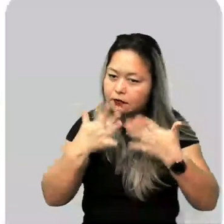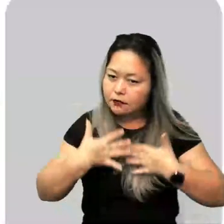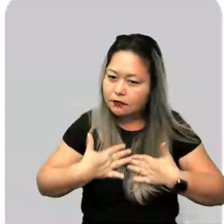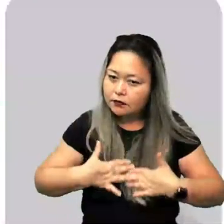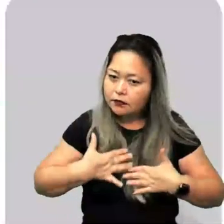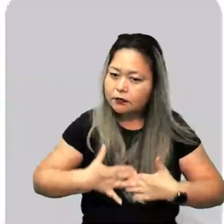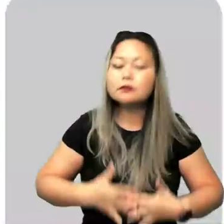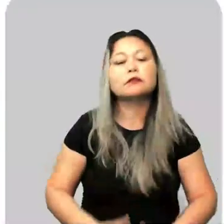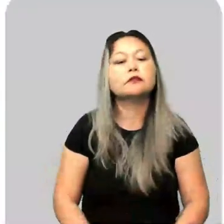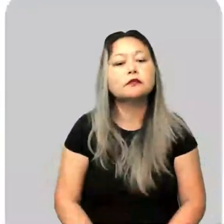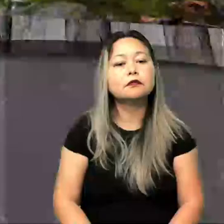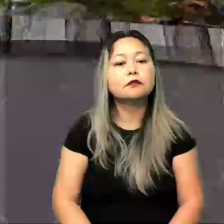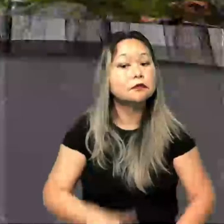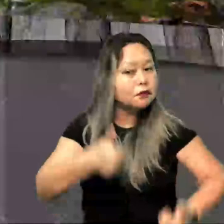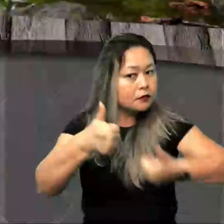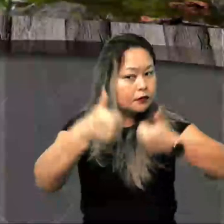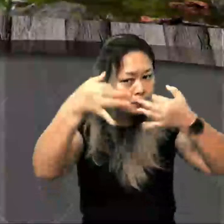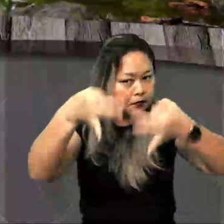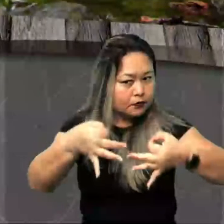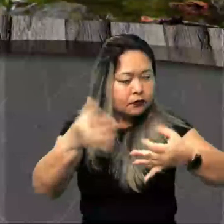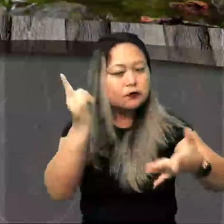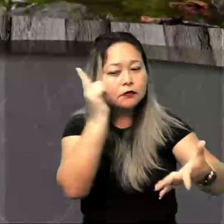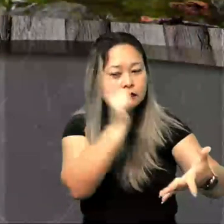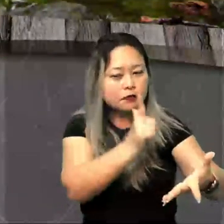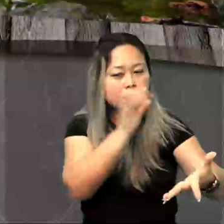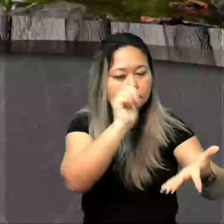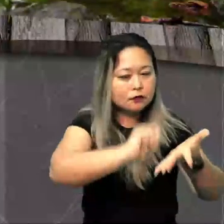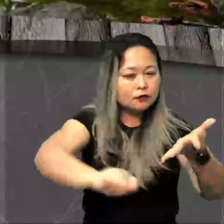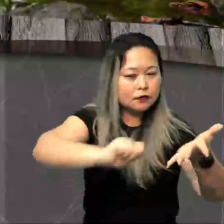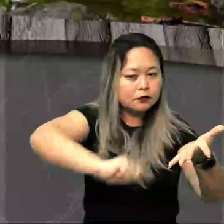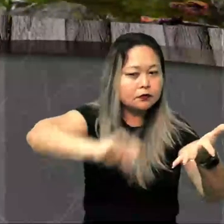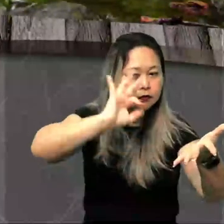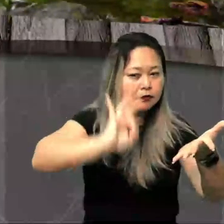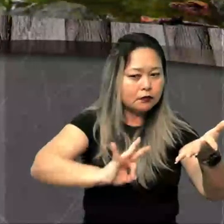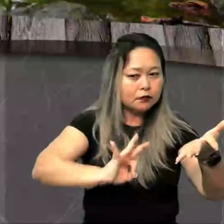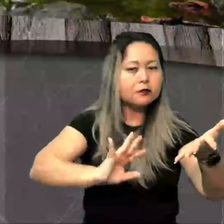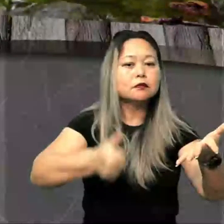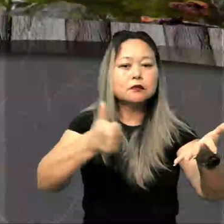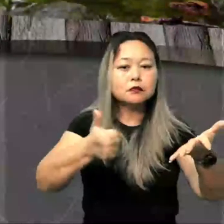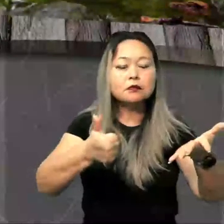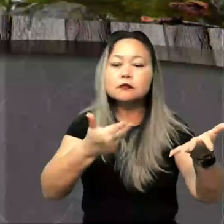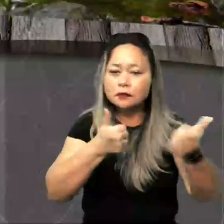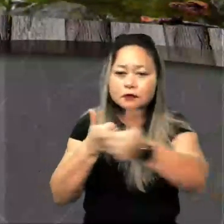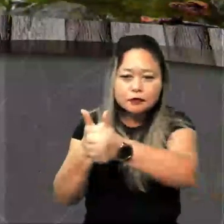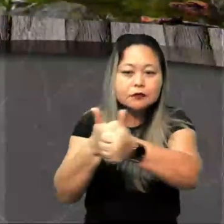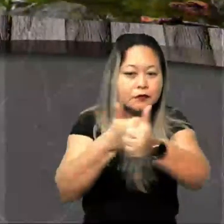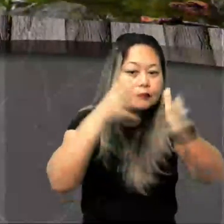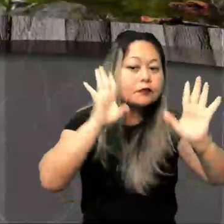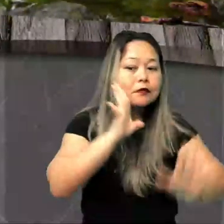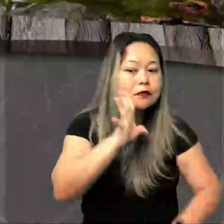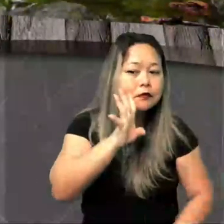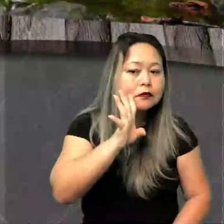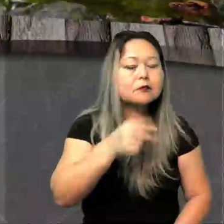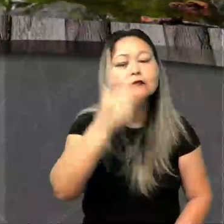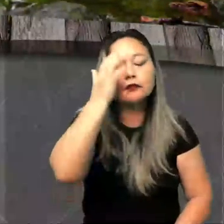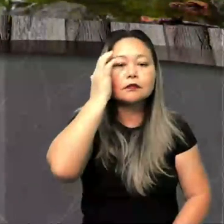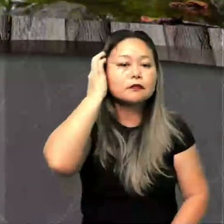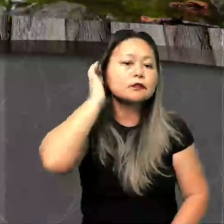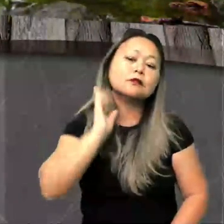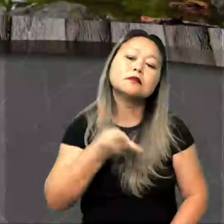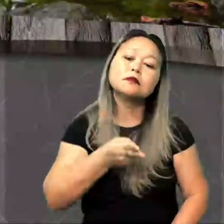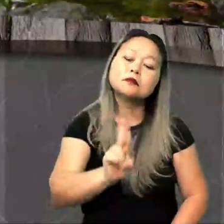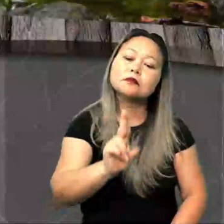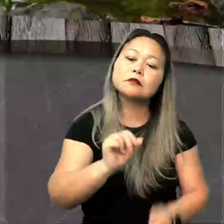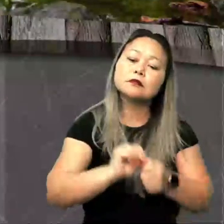tranquilo? Tá tudo certo? Conseguiu fazer a anotação, registro certinho aí? Tá acompanhando? Legal? Então vamos